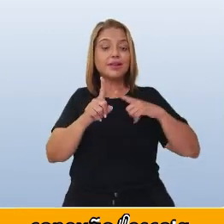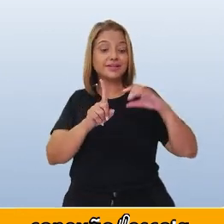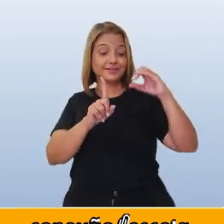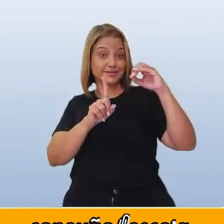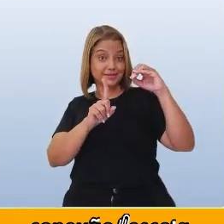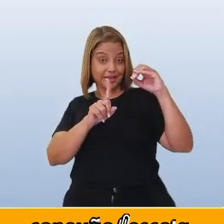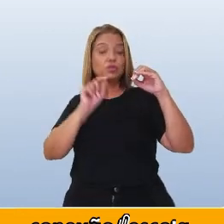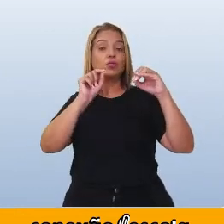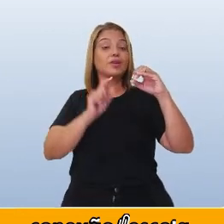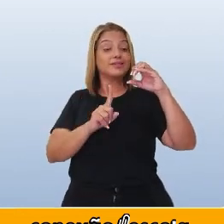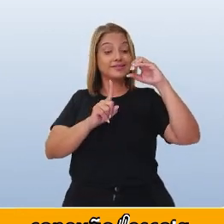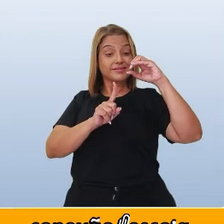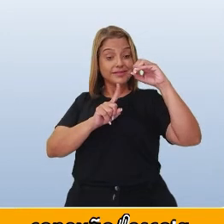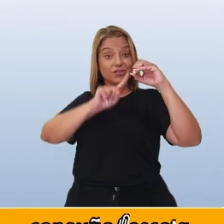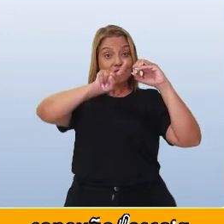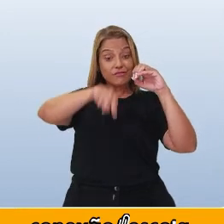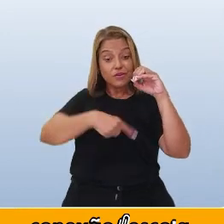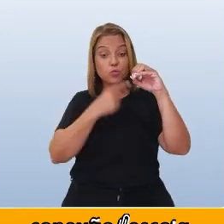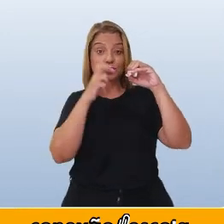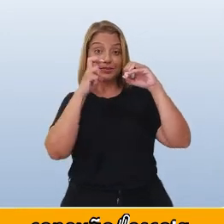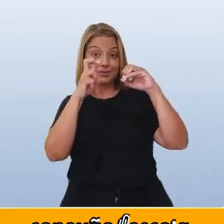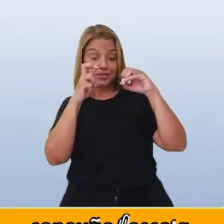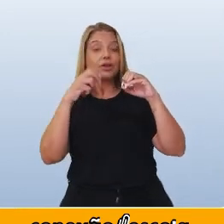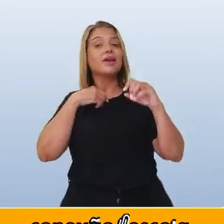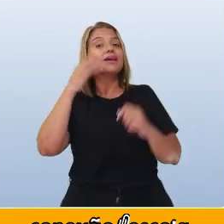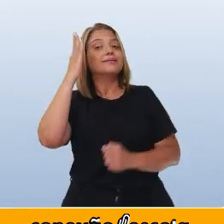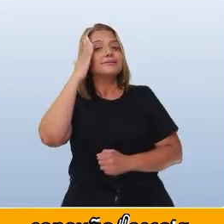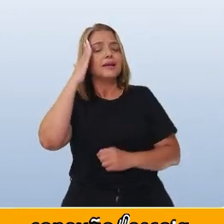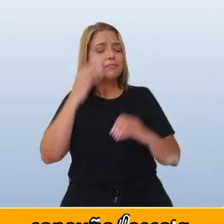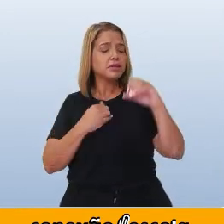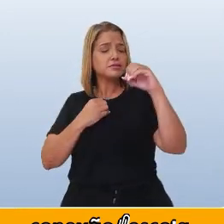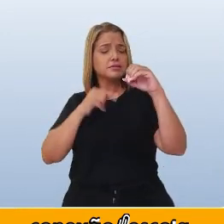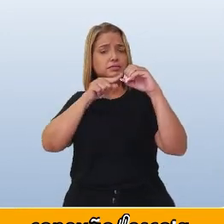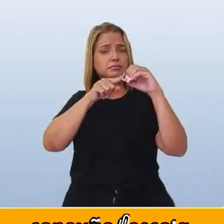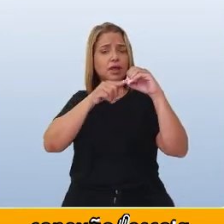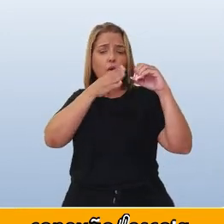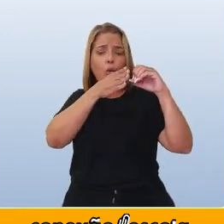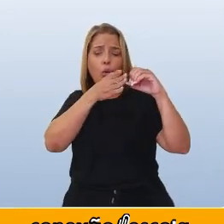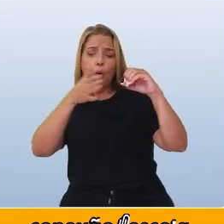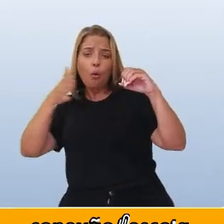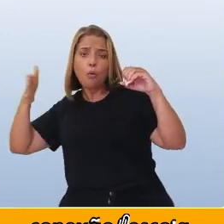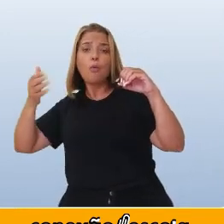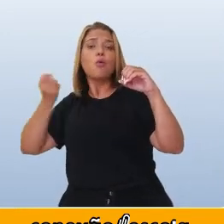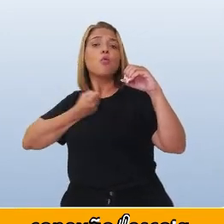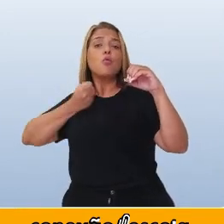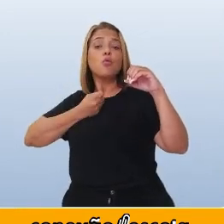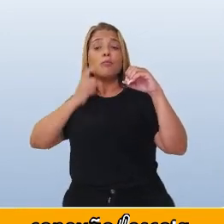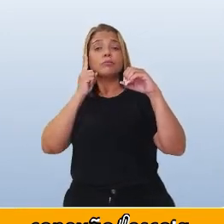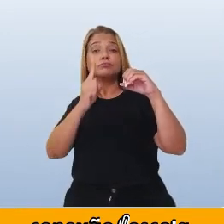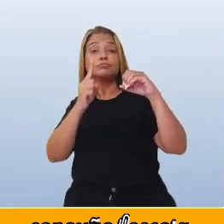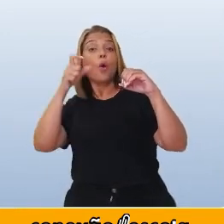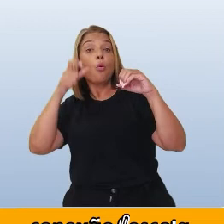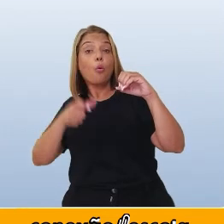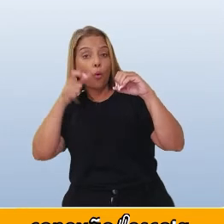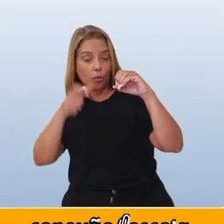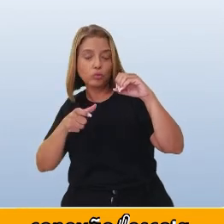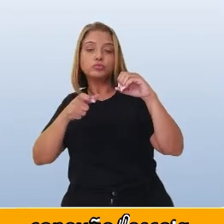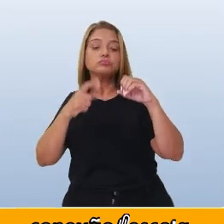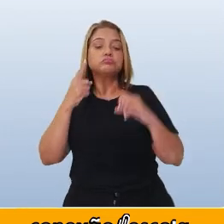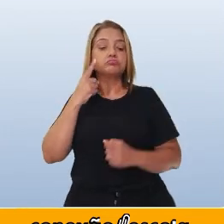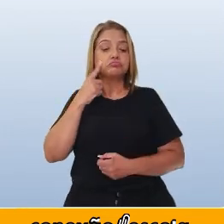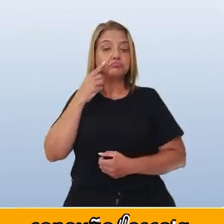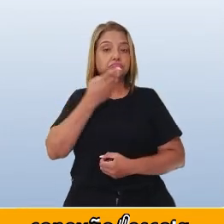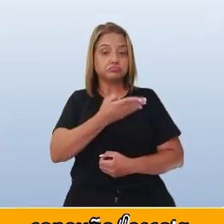0,5. Então, vai ser a partir do 0 que eu vou pensar a localização desse decimal. 0,5, mesmo que